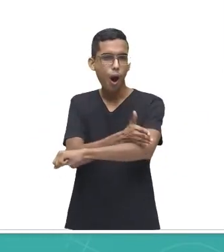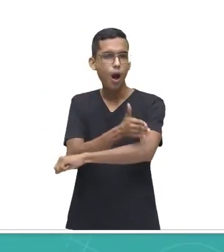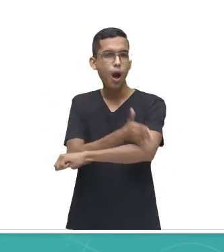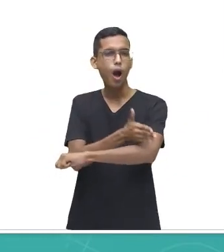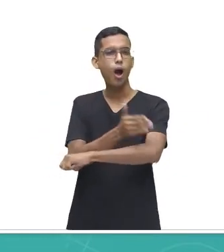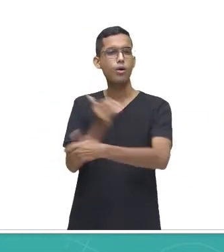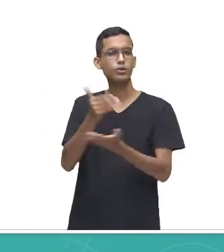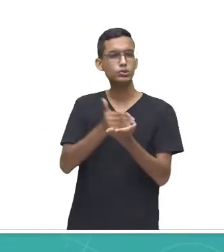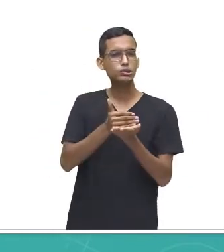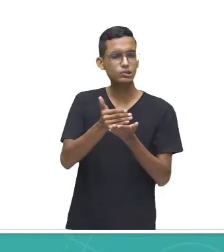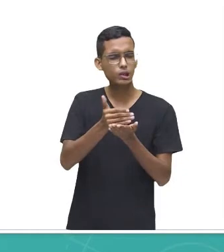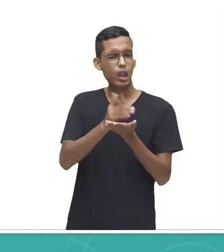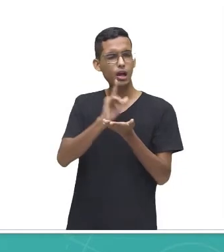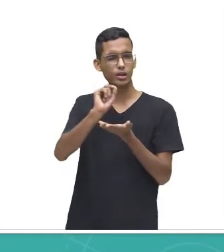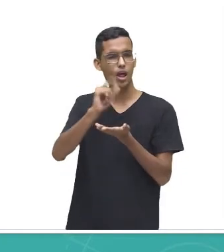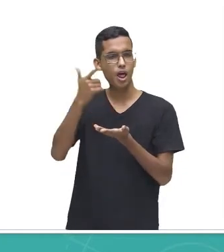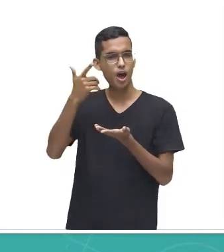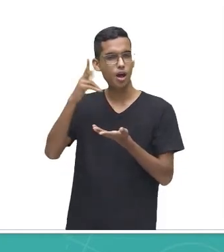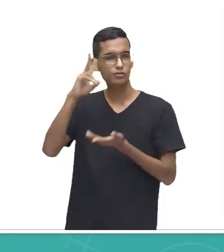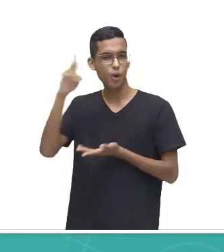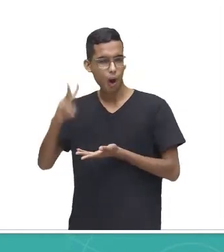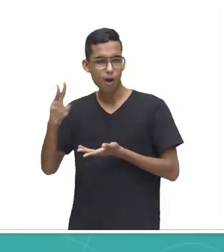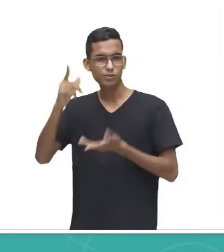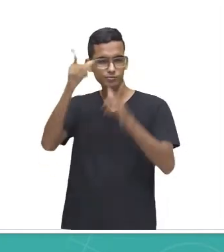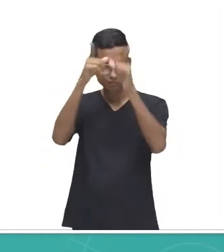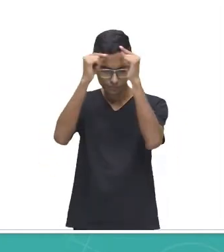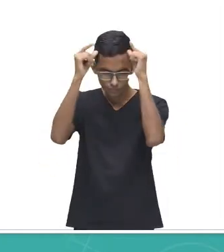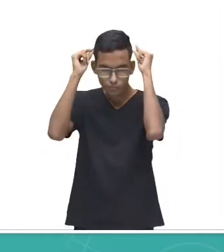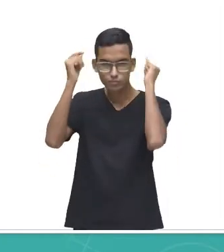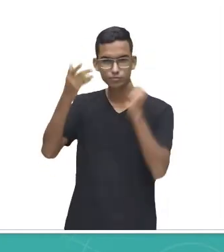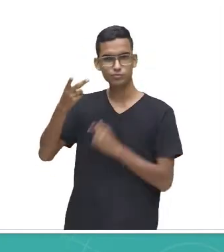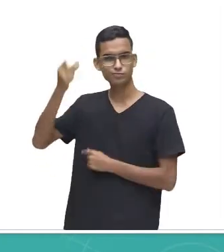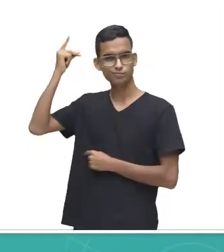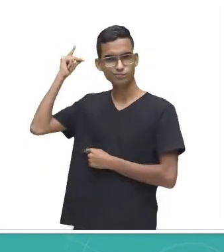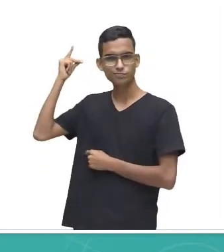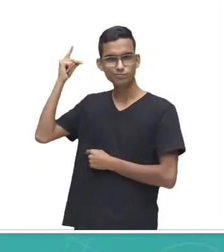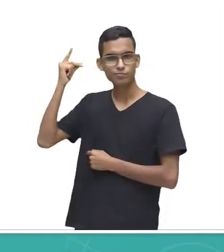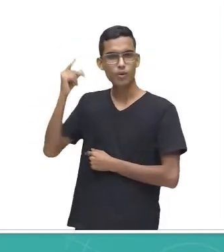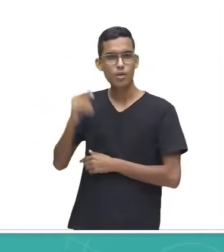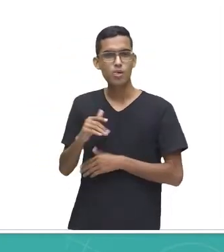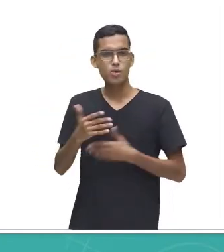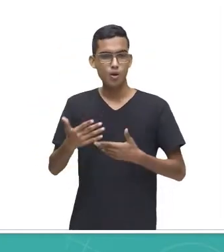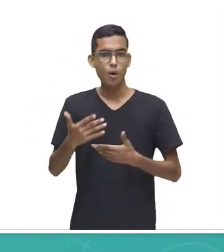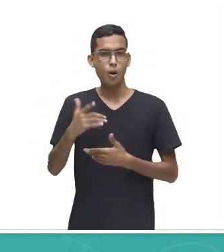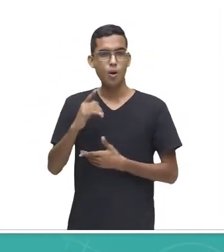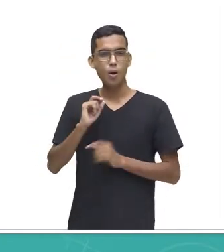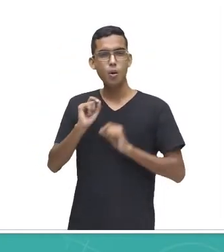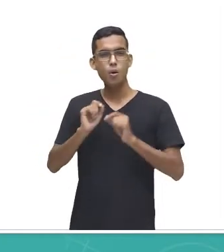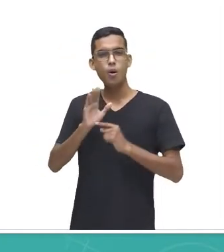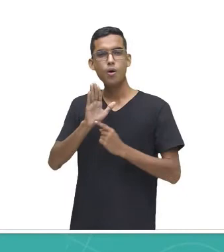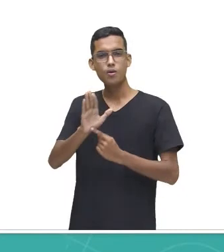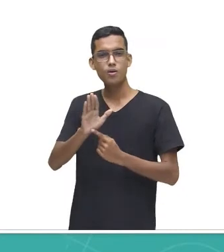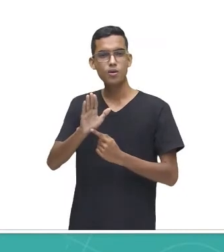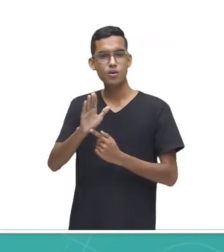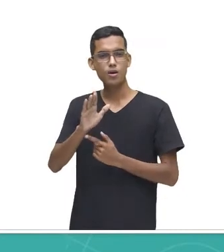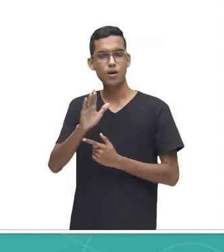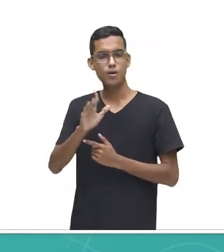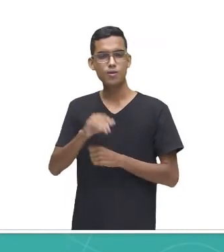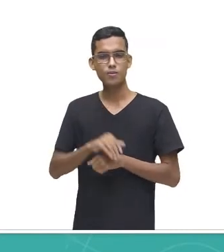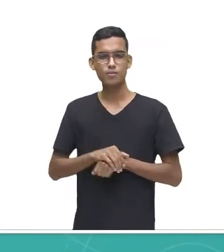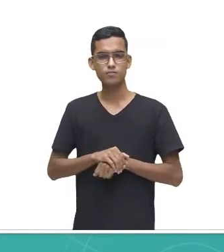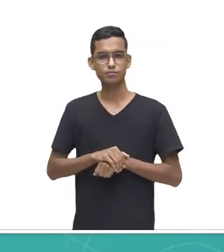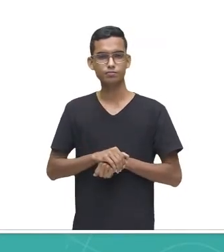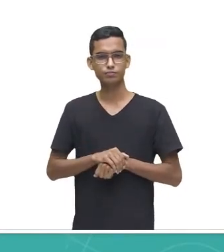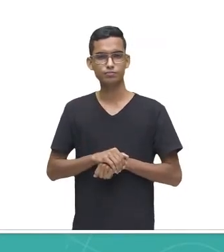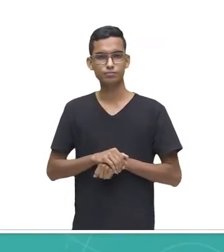para o sedentarismo. Os povos, na pré-história, muitas das vezes só ficavam se locomovendo em